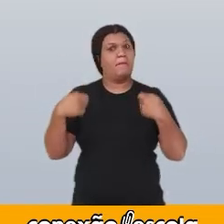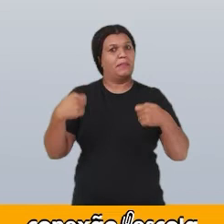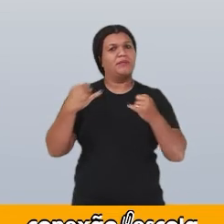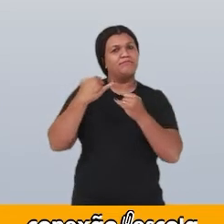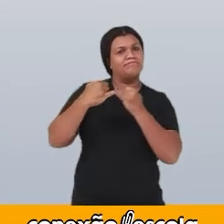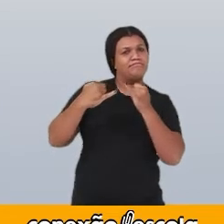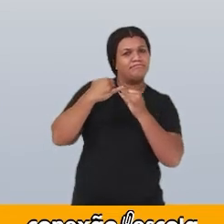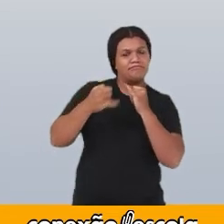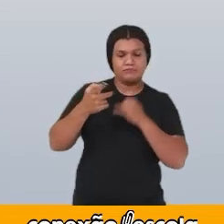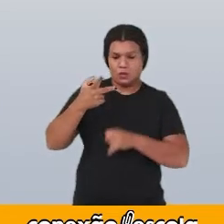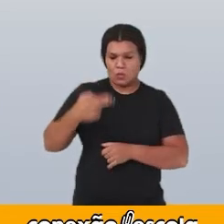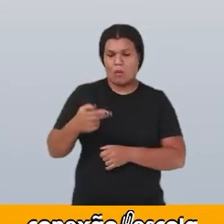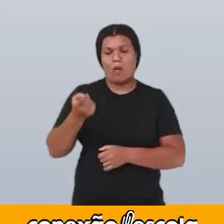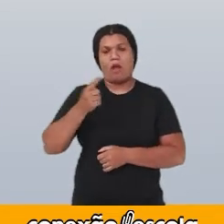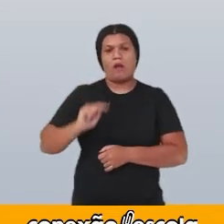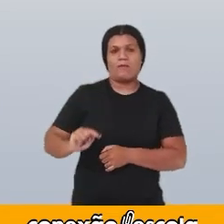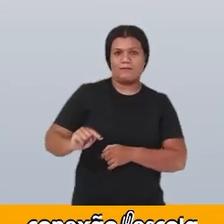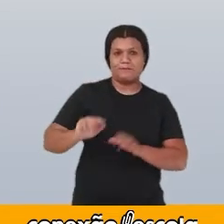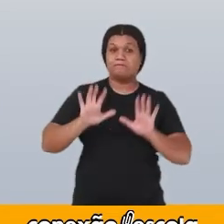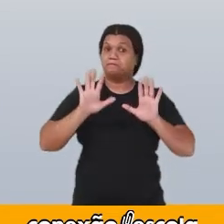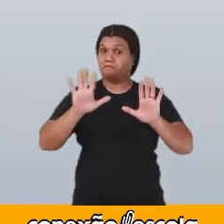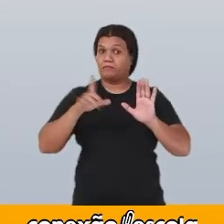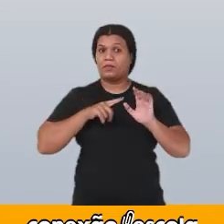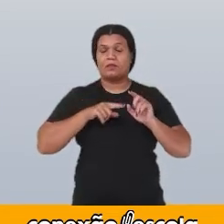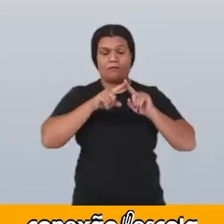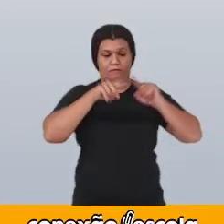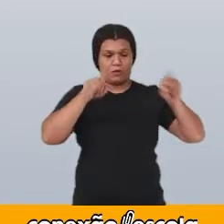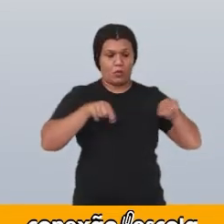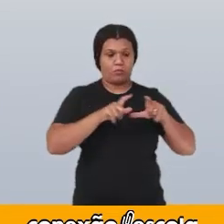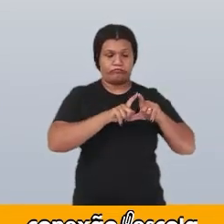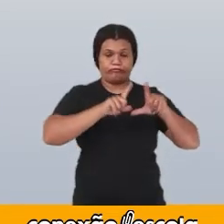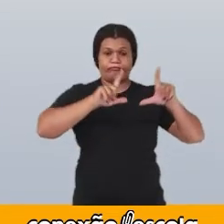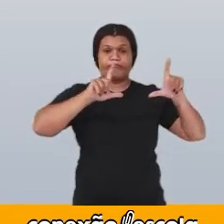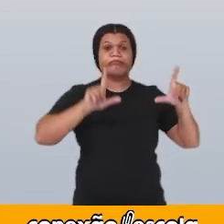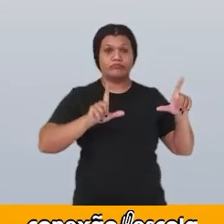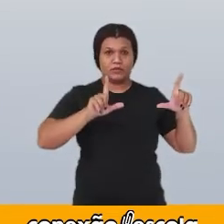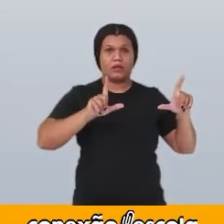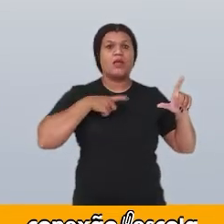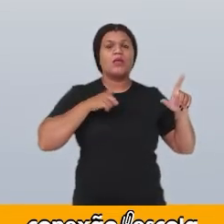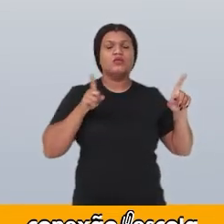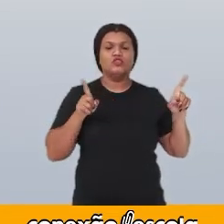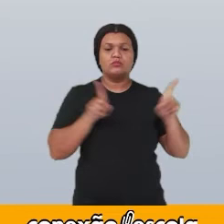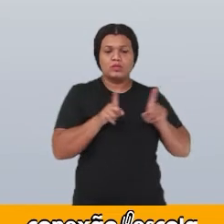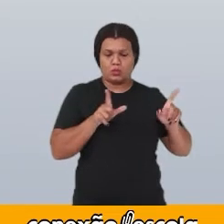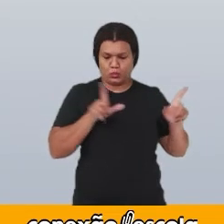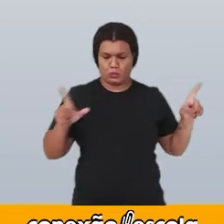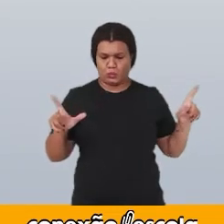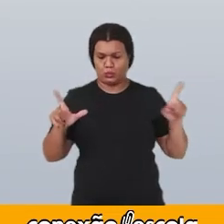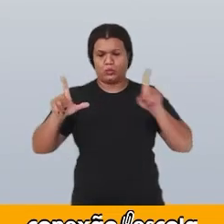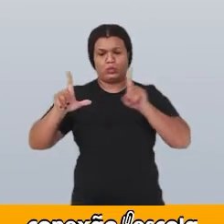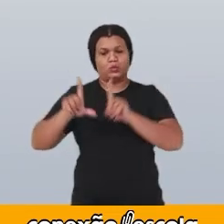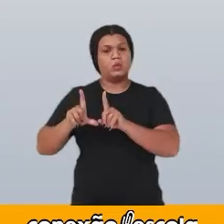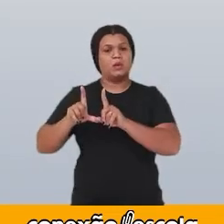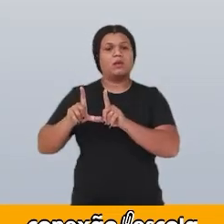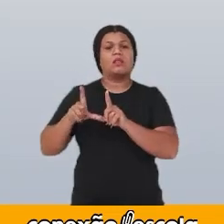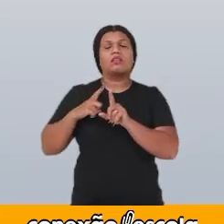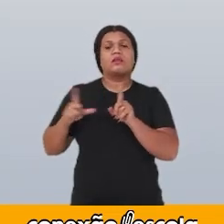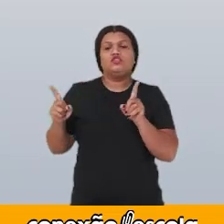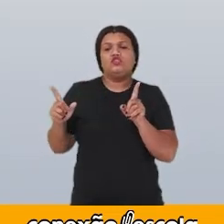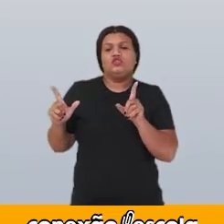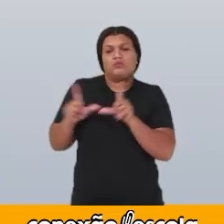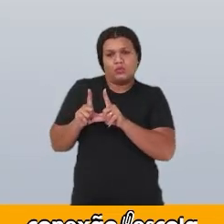à medida da outra. Então, se eu tenho uma figura maior e eu diminuo ela de forma proporcional, eu tenho uma